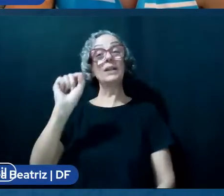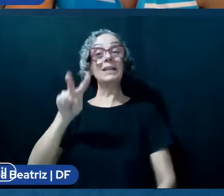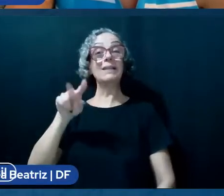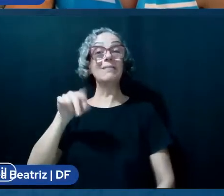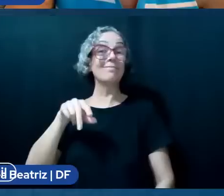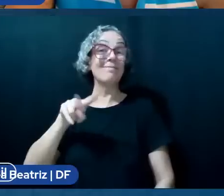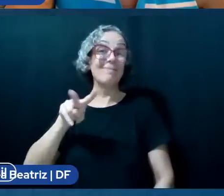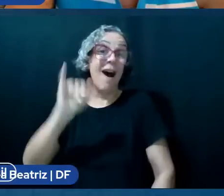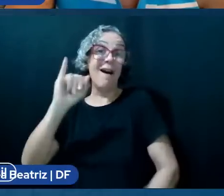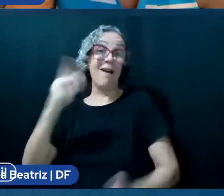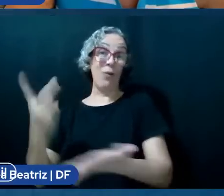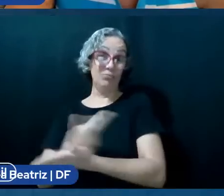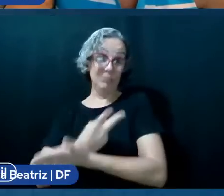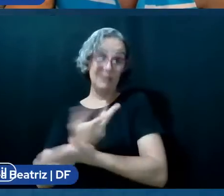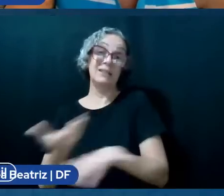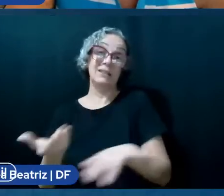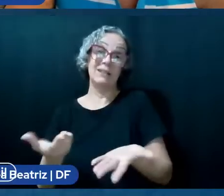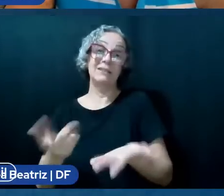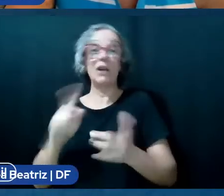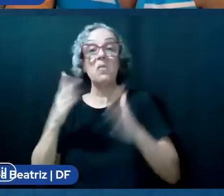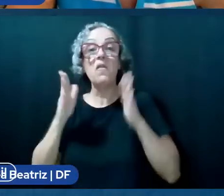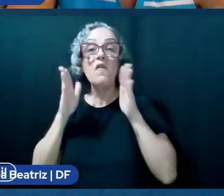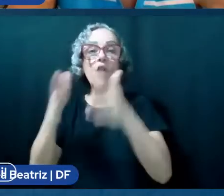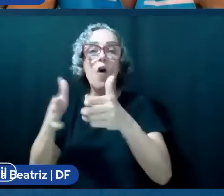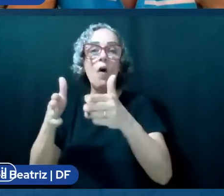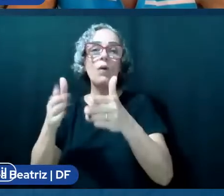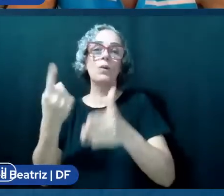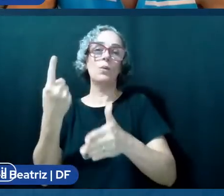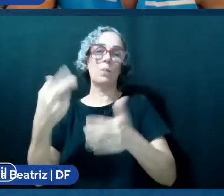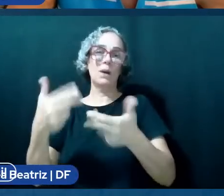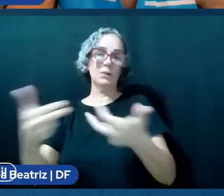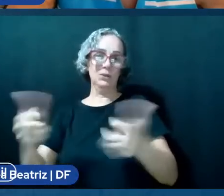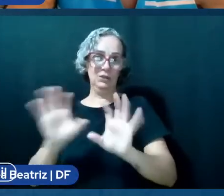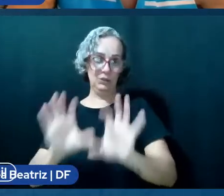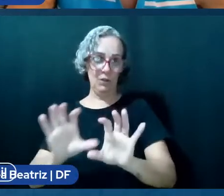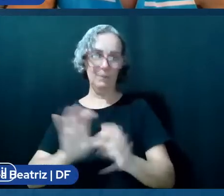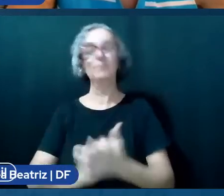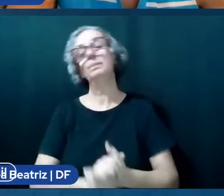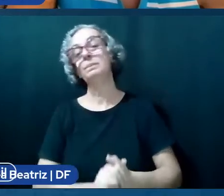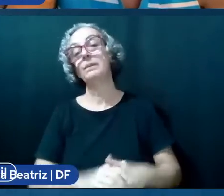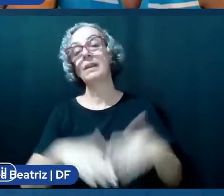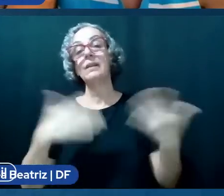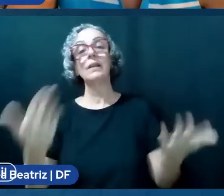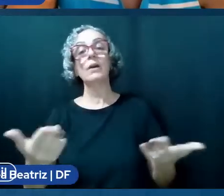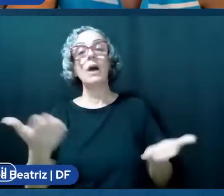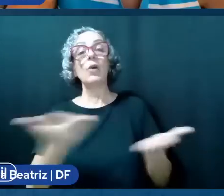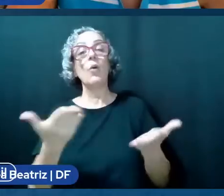os espíritos votam a outras pessoas, Lúcia. Vamos entrar nesse tópico agora, 484.